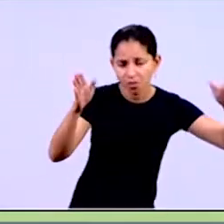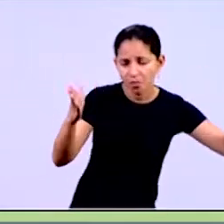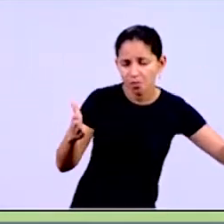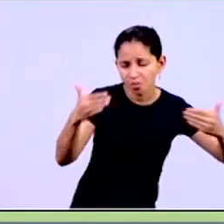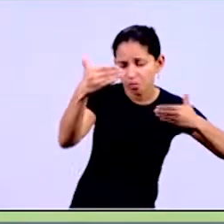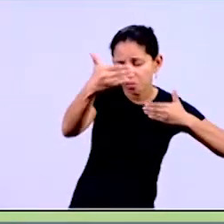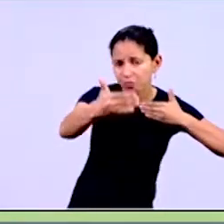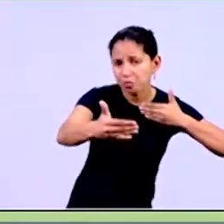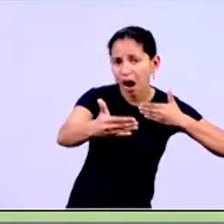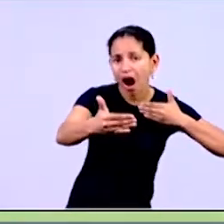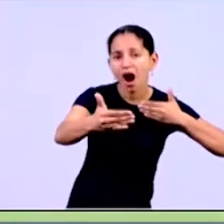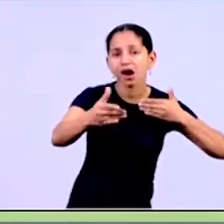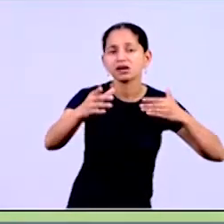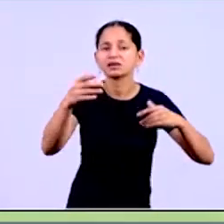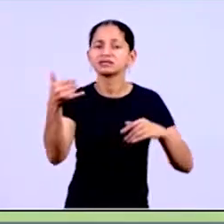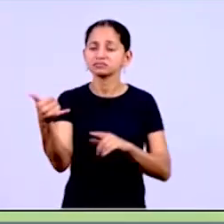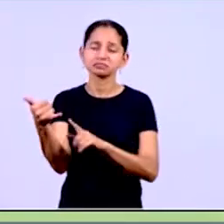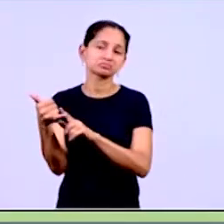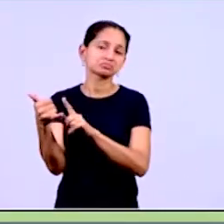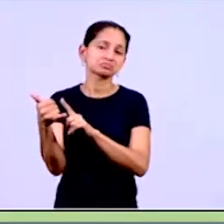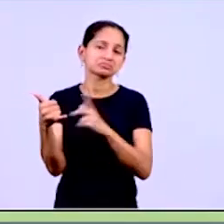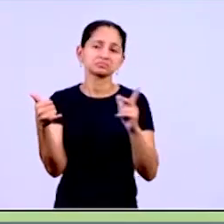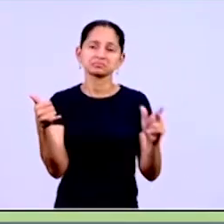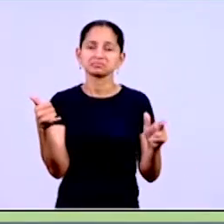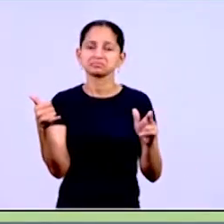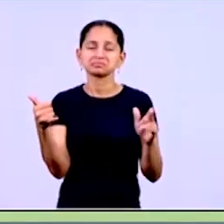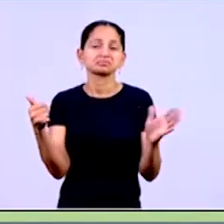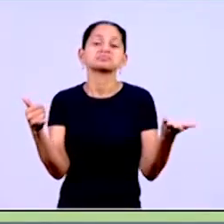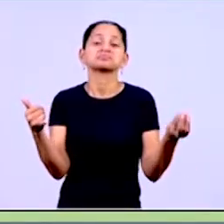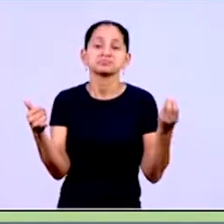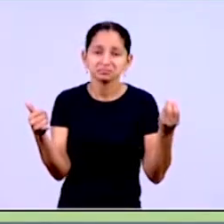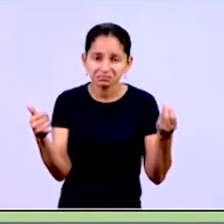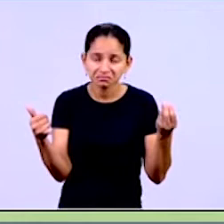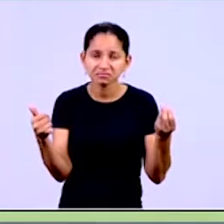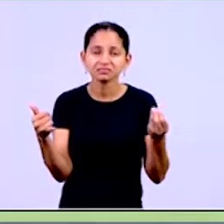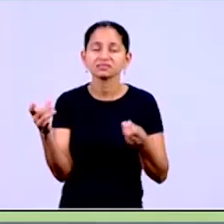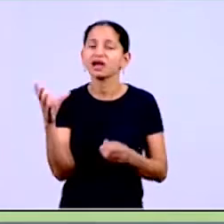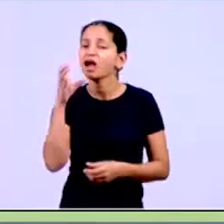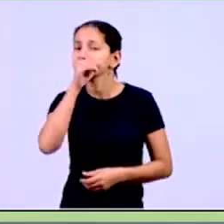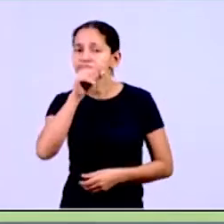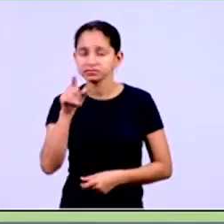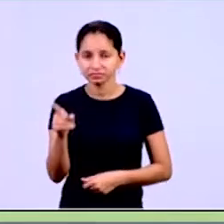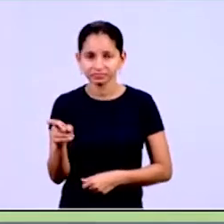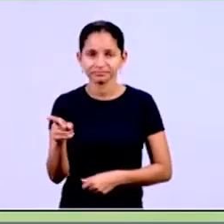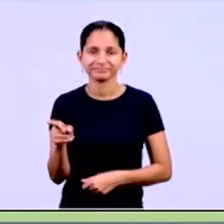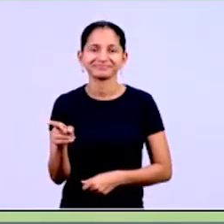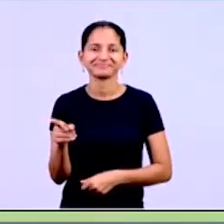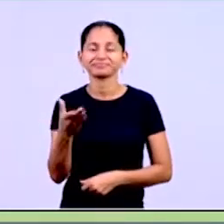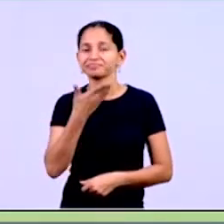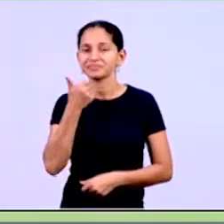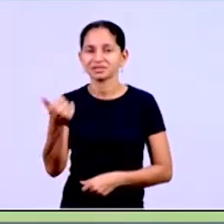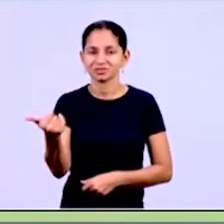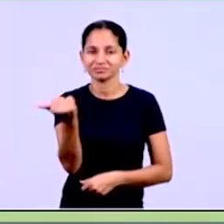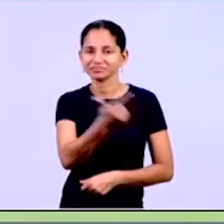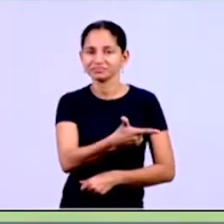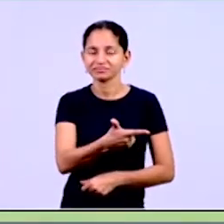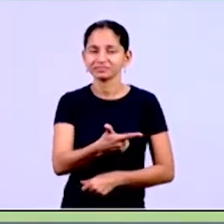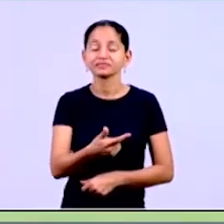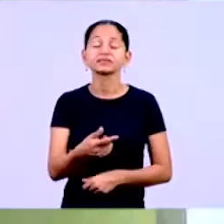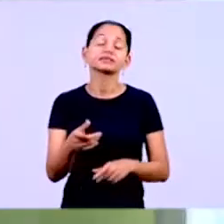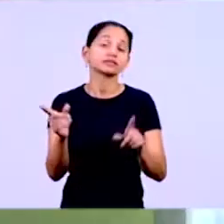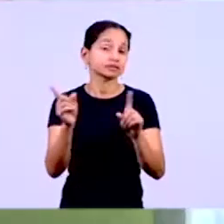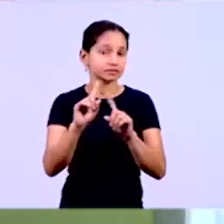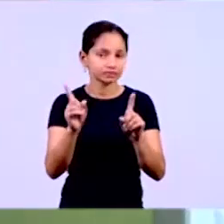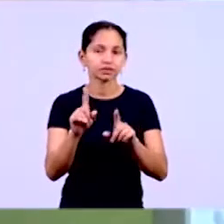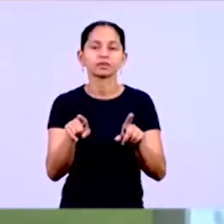bem menor, bem mais leve, economiza bem mais energia. Então isso é que a tecnologia está nos trazendo. E isso não é só no hardware,